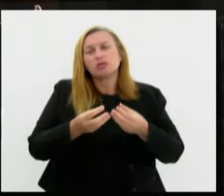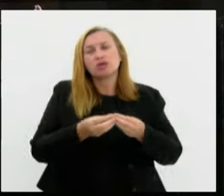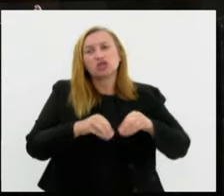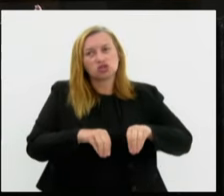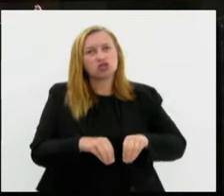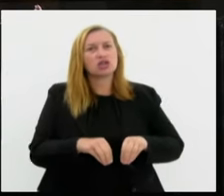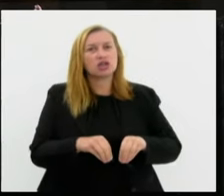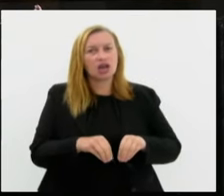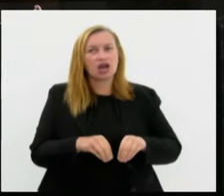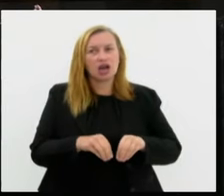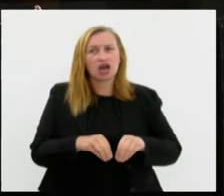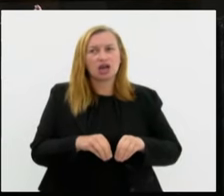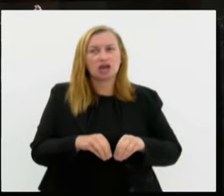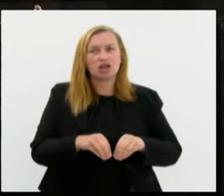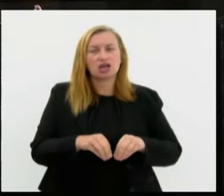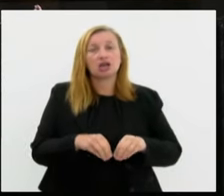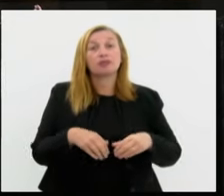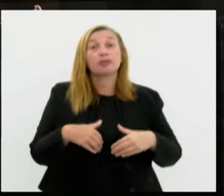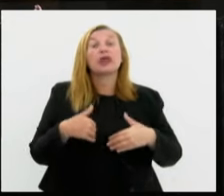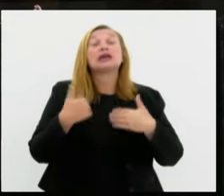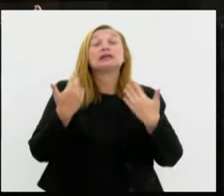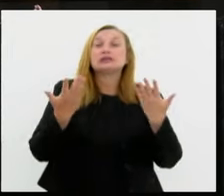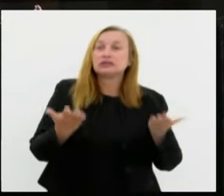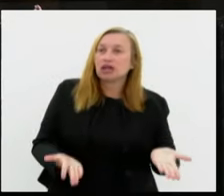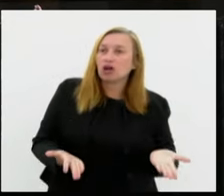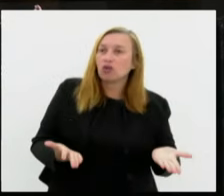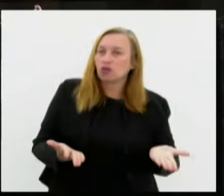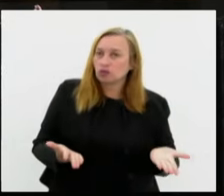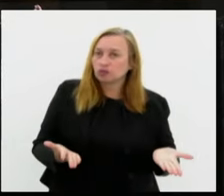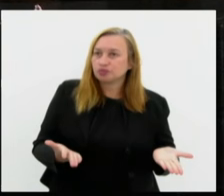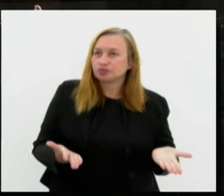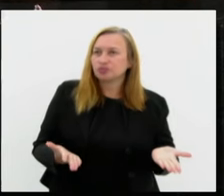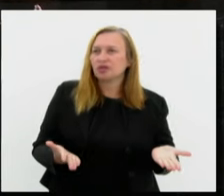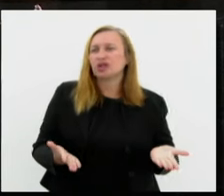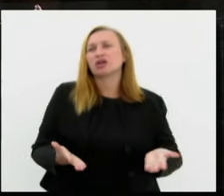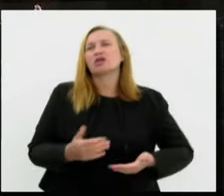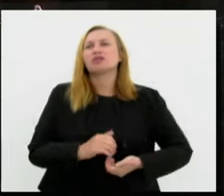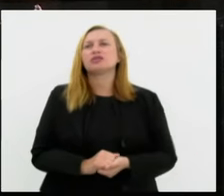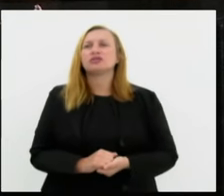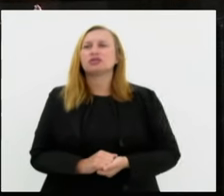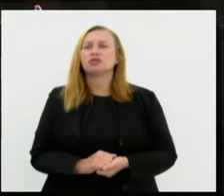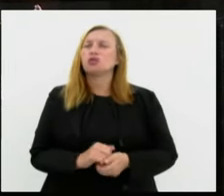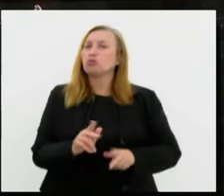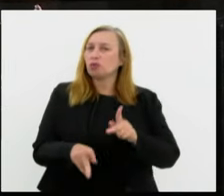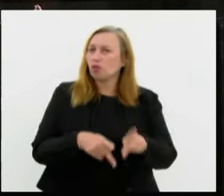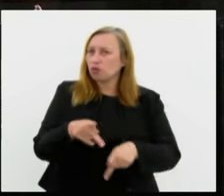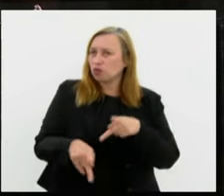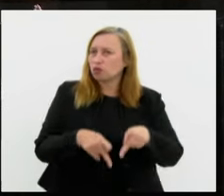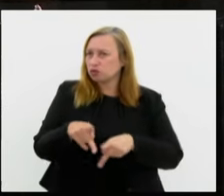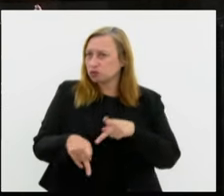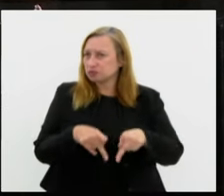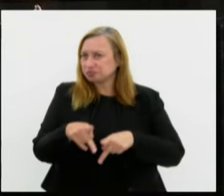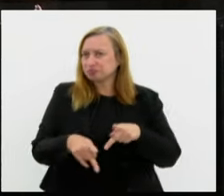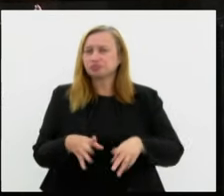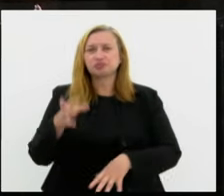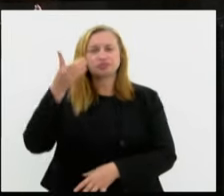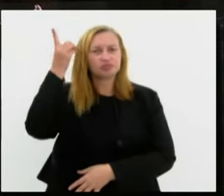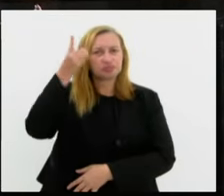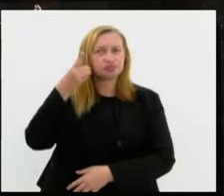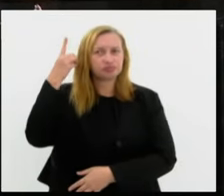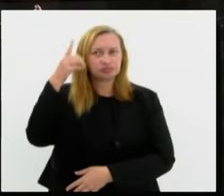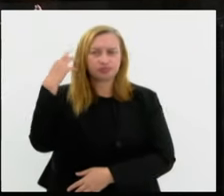câncer que corrói a sociedade? Então, a maior parte das pessoas da população, deputada Renata